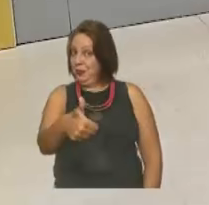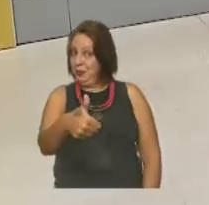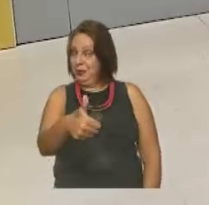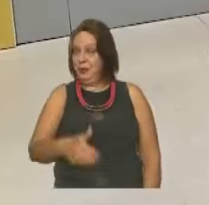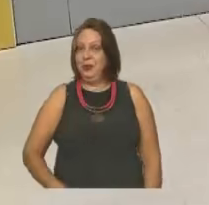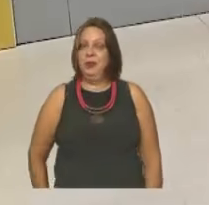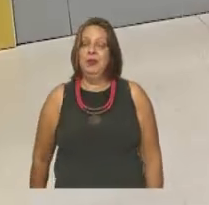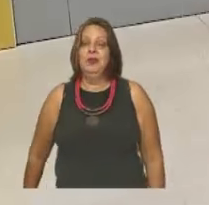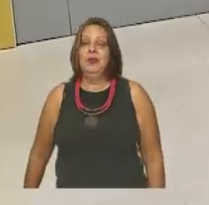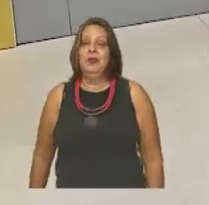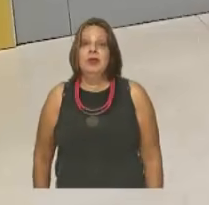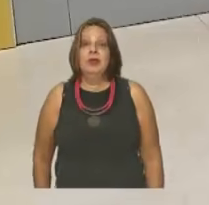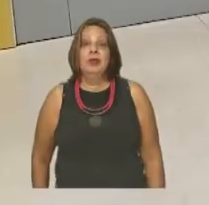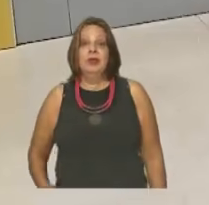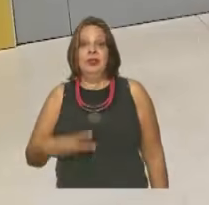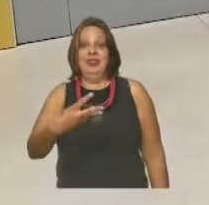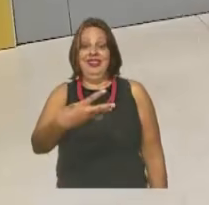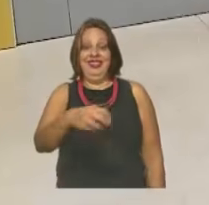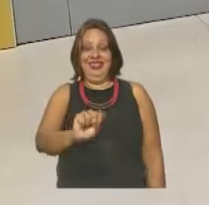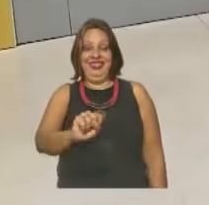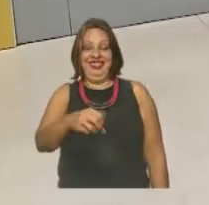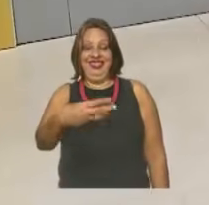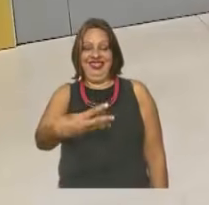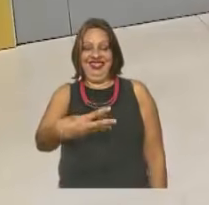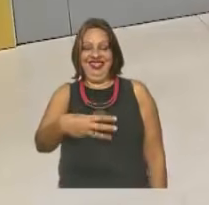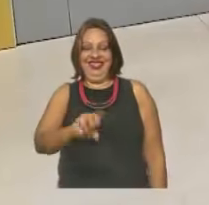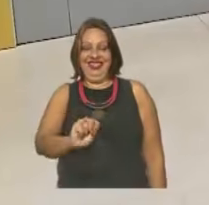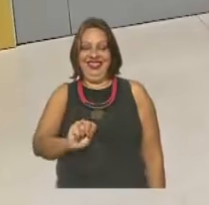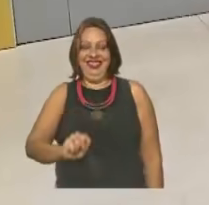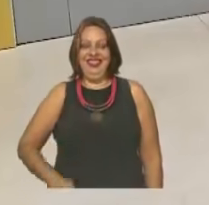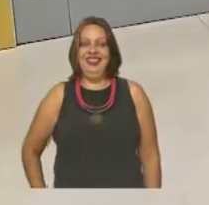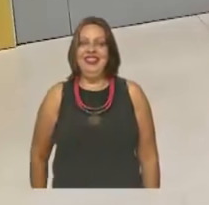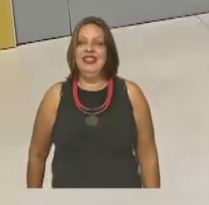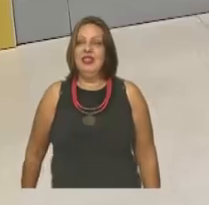51. E 38. 38.